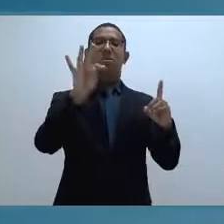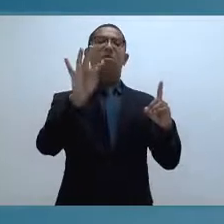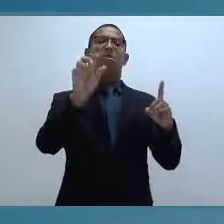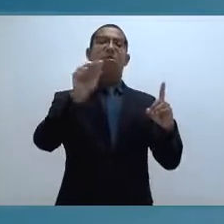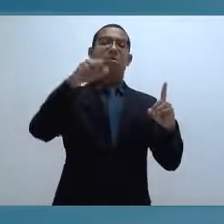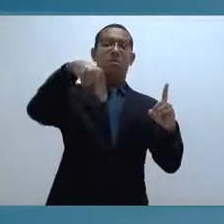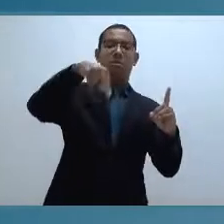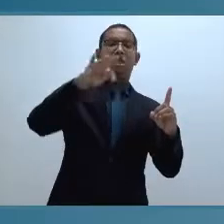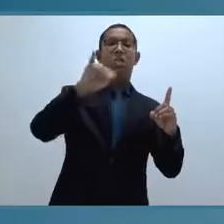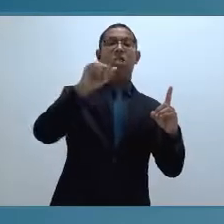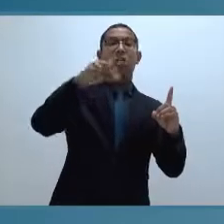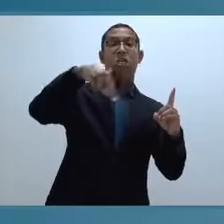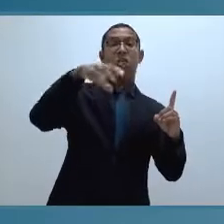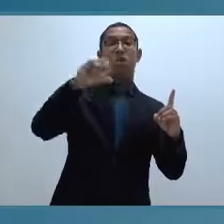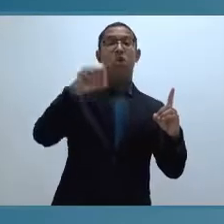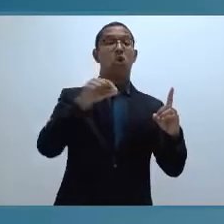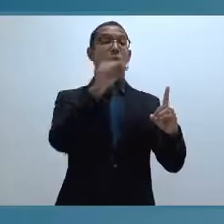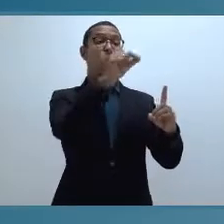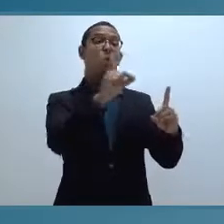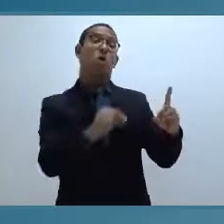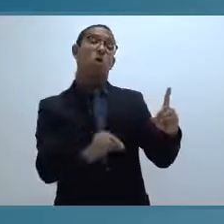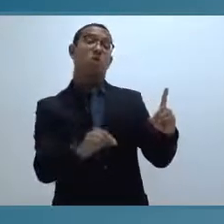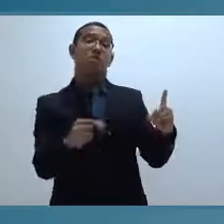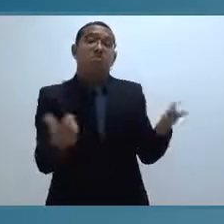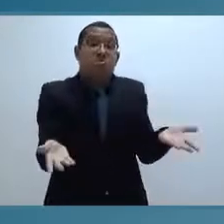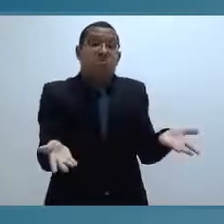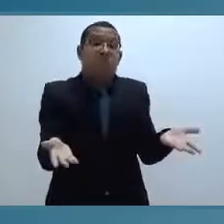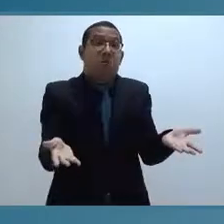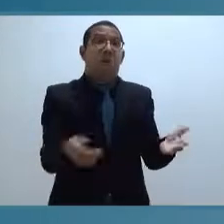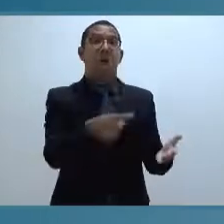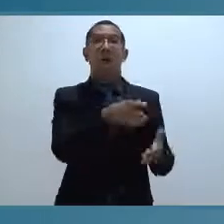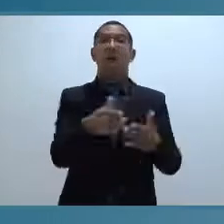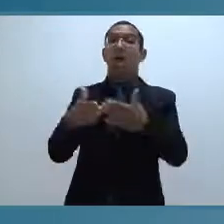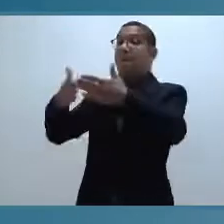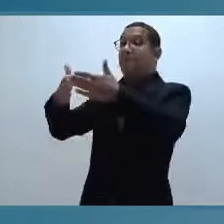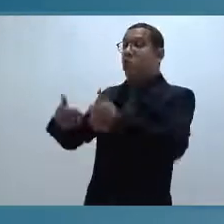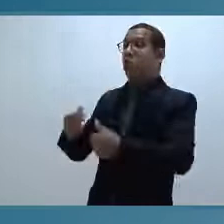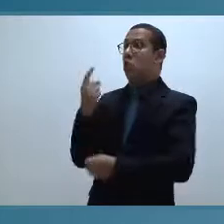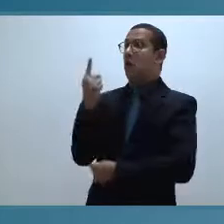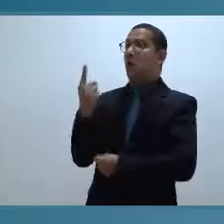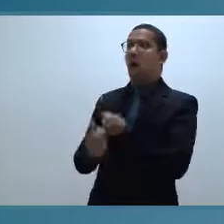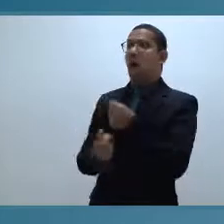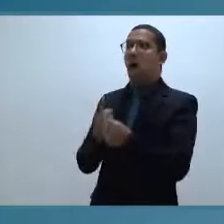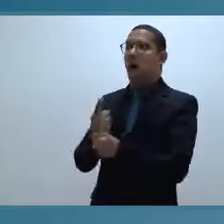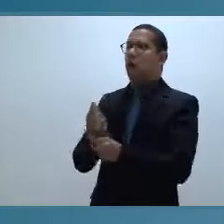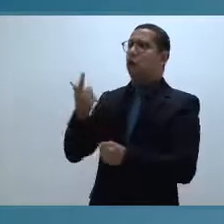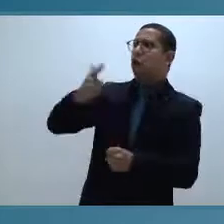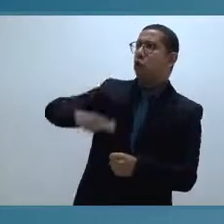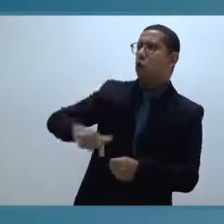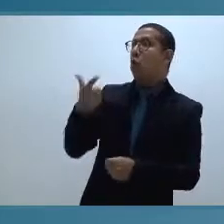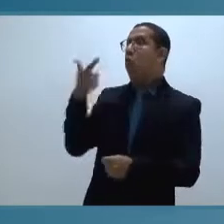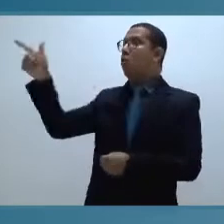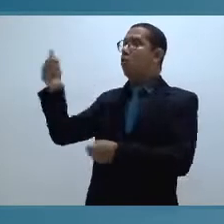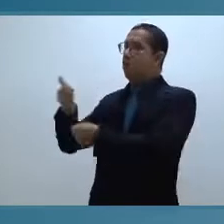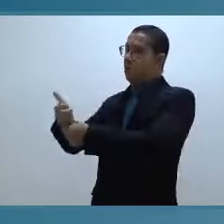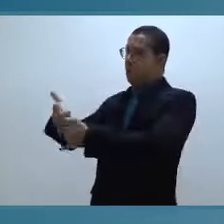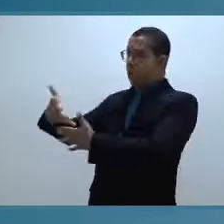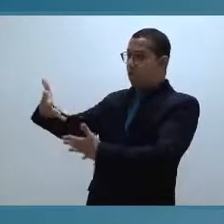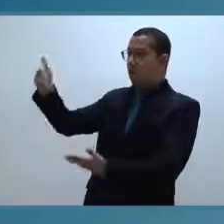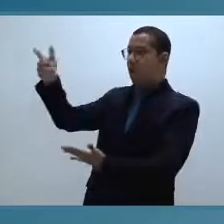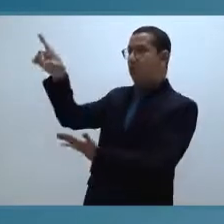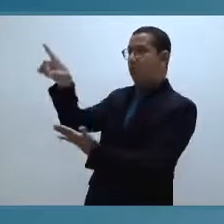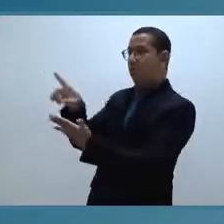tempo. O pedido dela foi feito há um ano. Vamos aguardar quanto a resolução. Mas eu já tinha escrito por